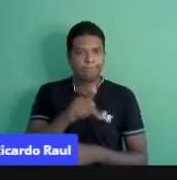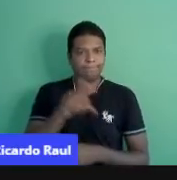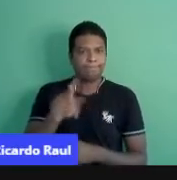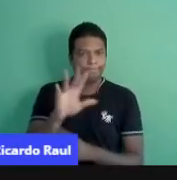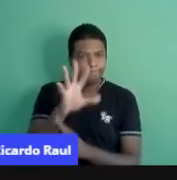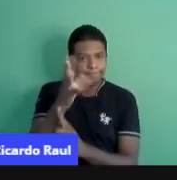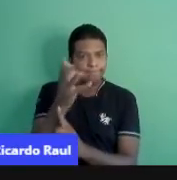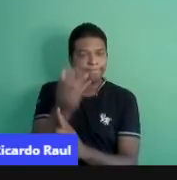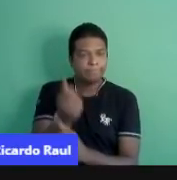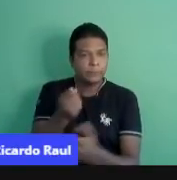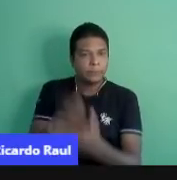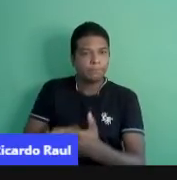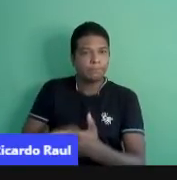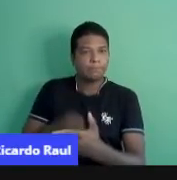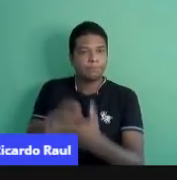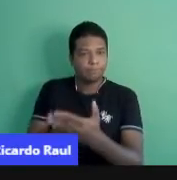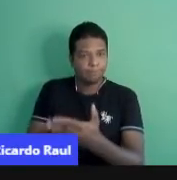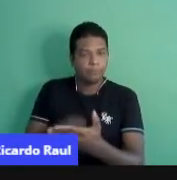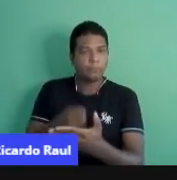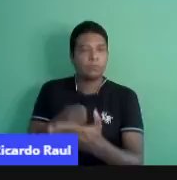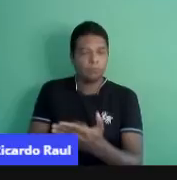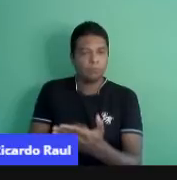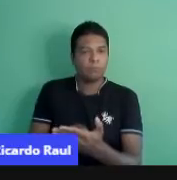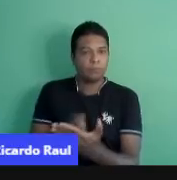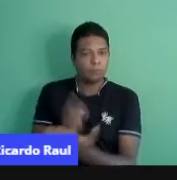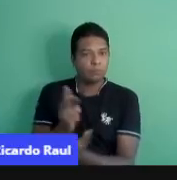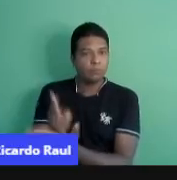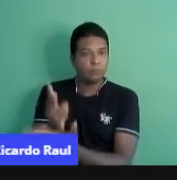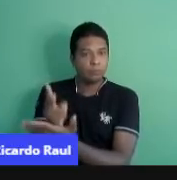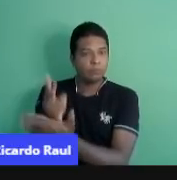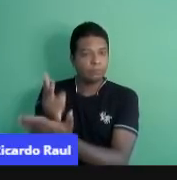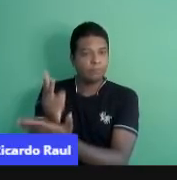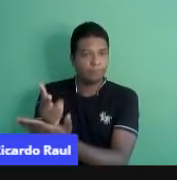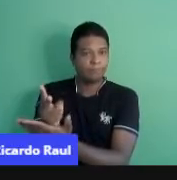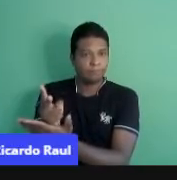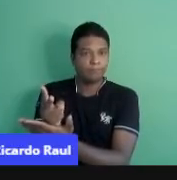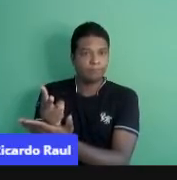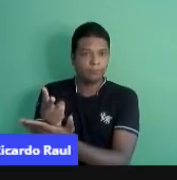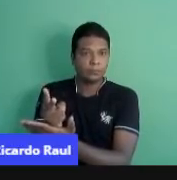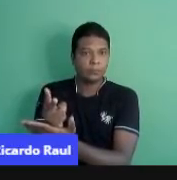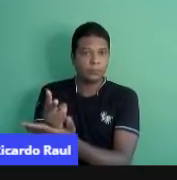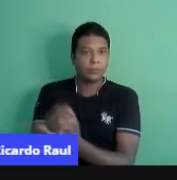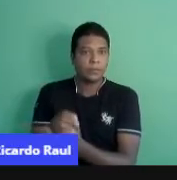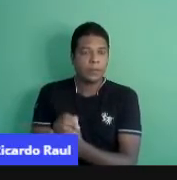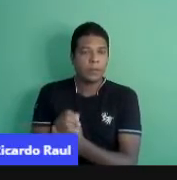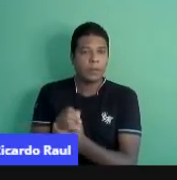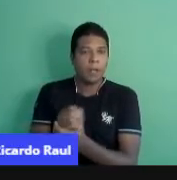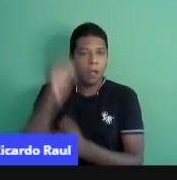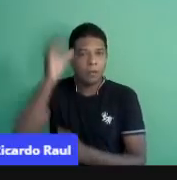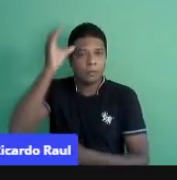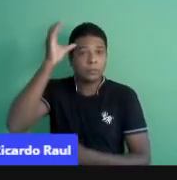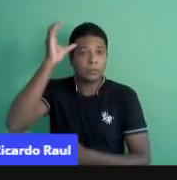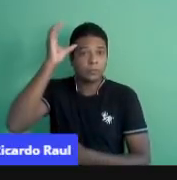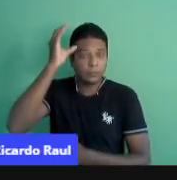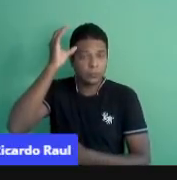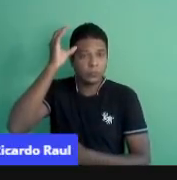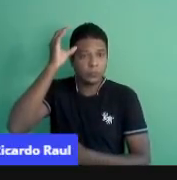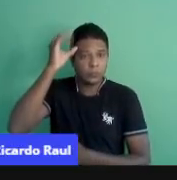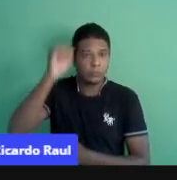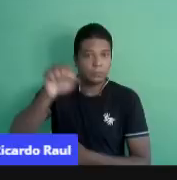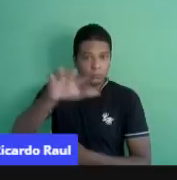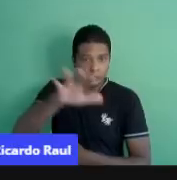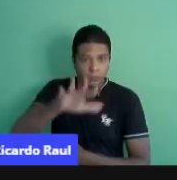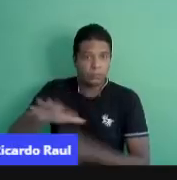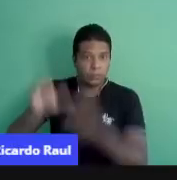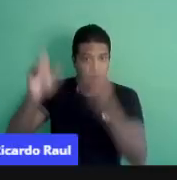enfrentamos e vamos continuar buscando a conscientização populacional sobre